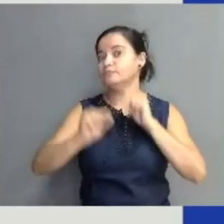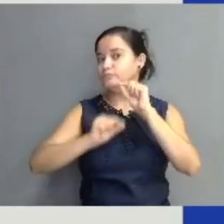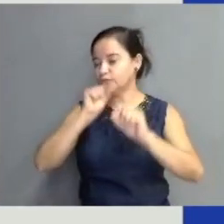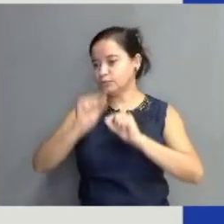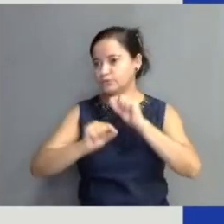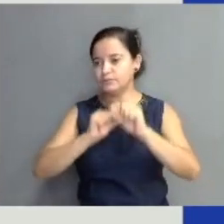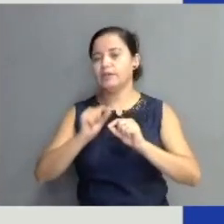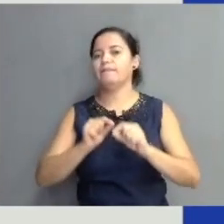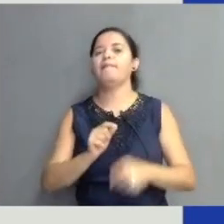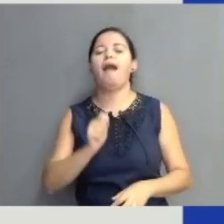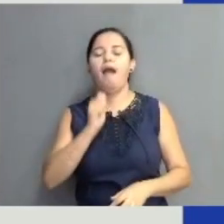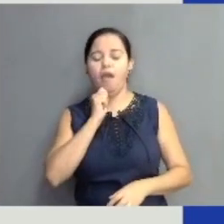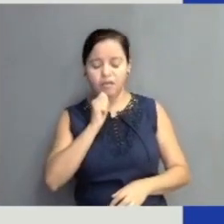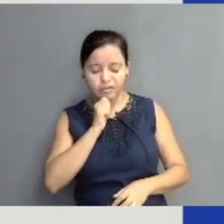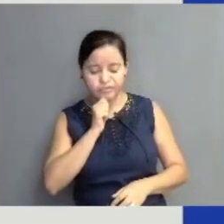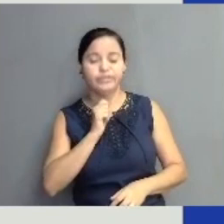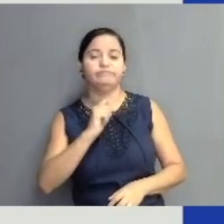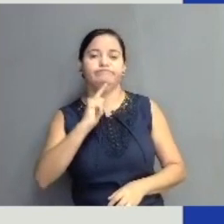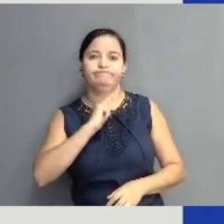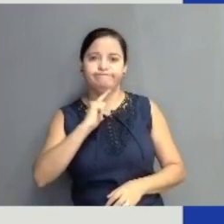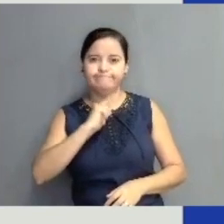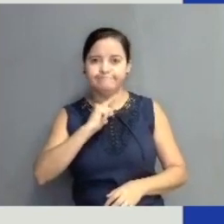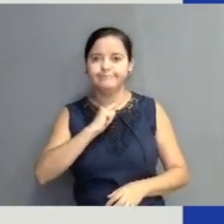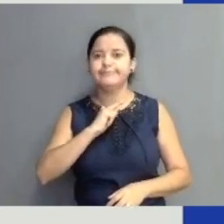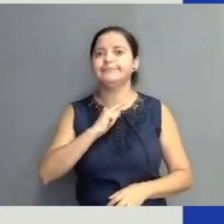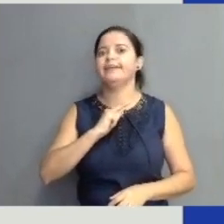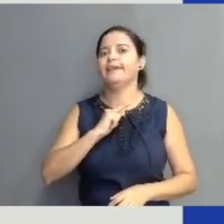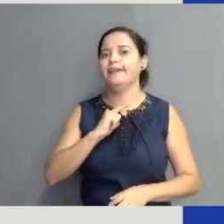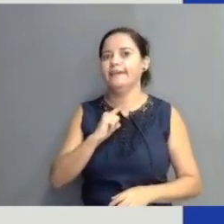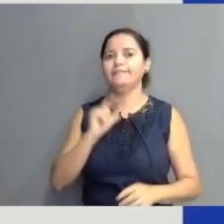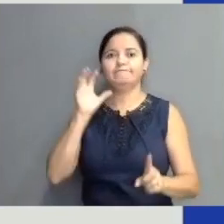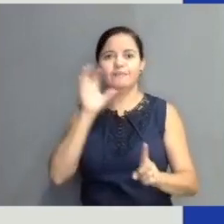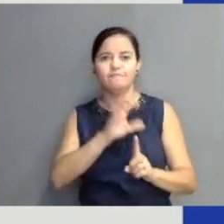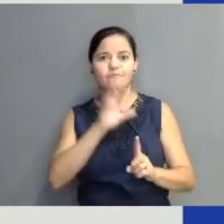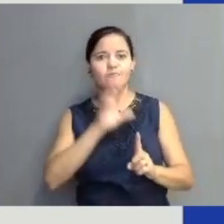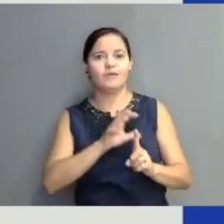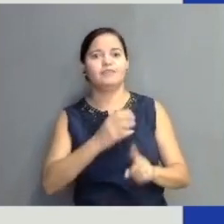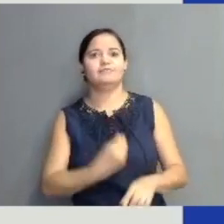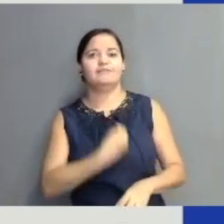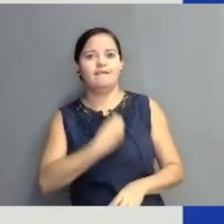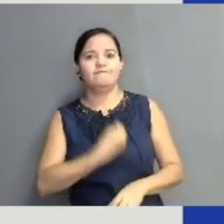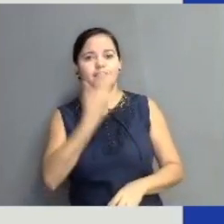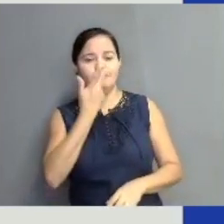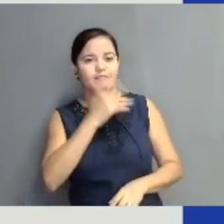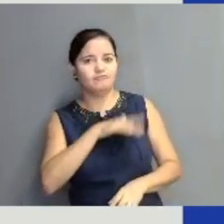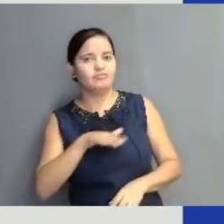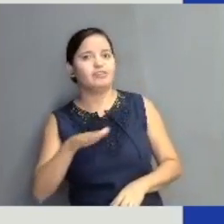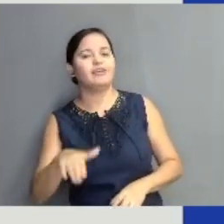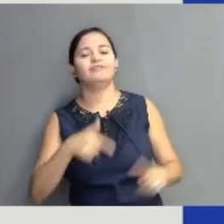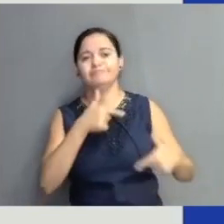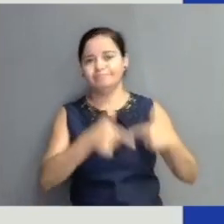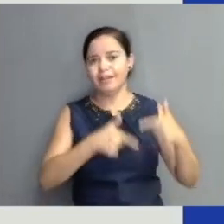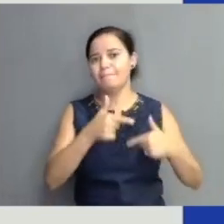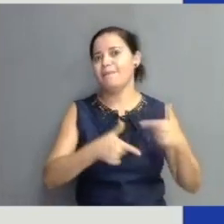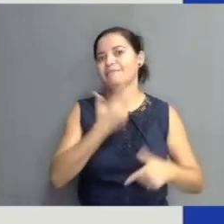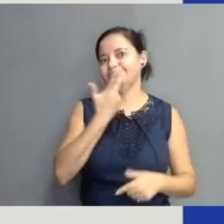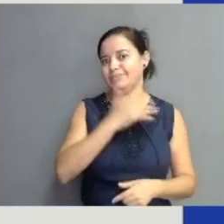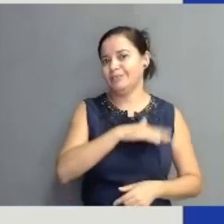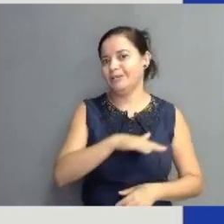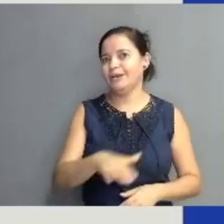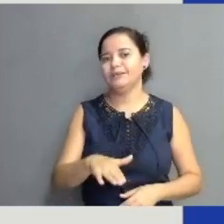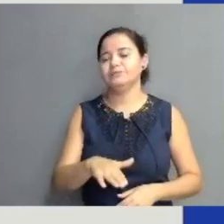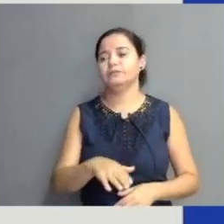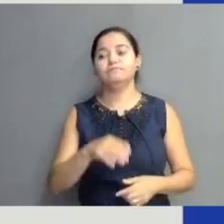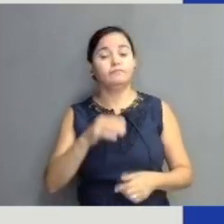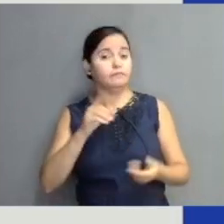ainda existente, né, que interfere negativamente na vida de muitas crianças. Aprendemos também a identificar a ideia principal de um